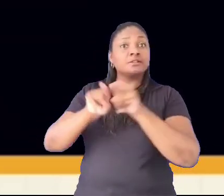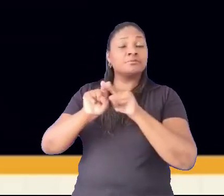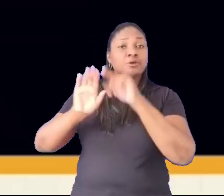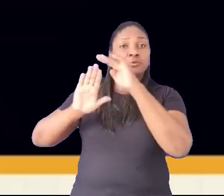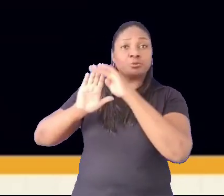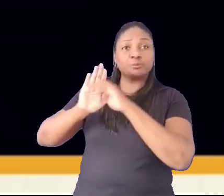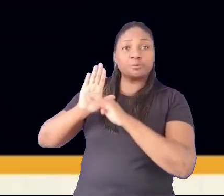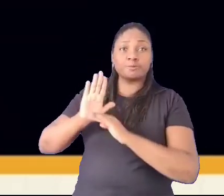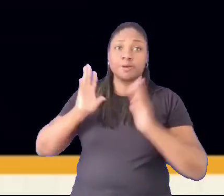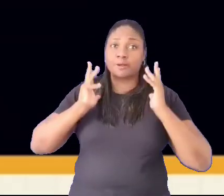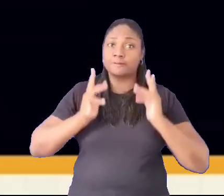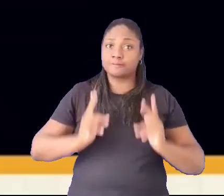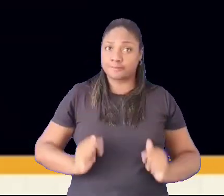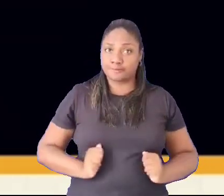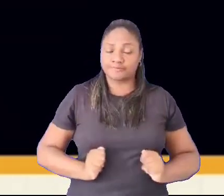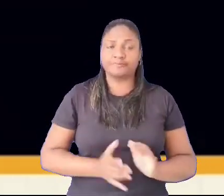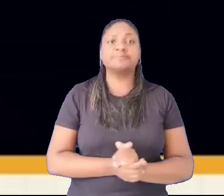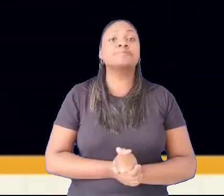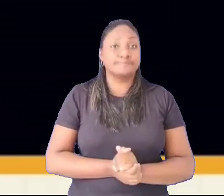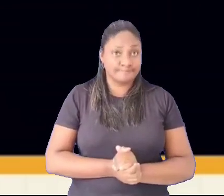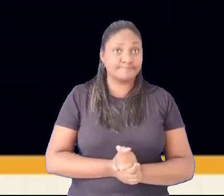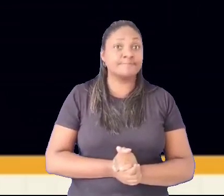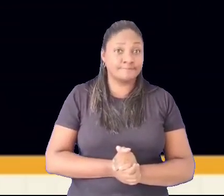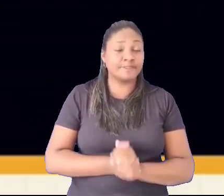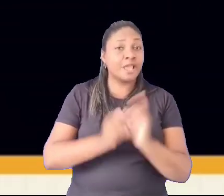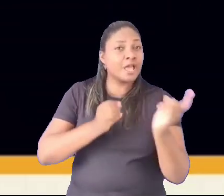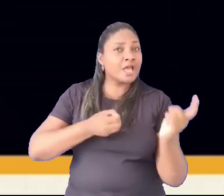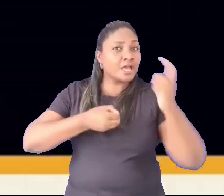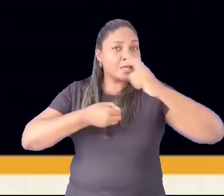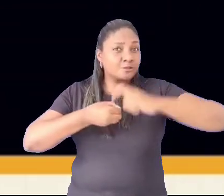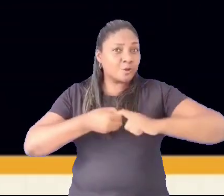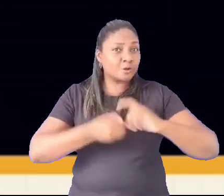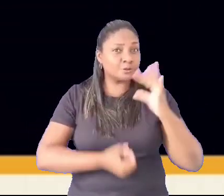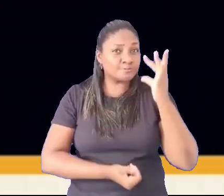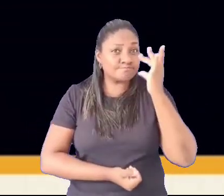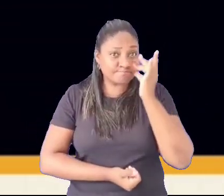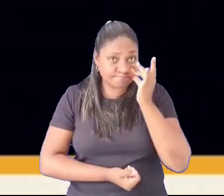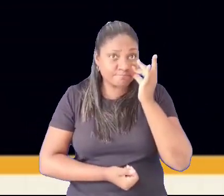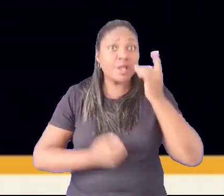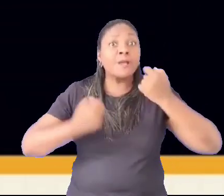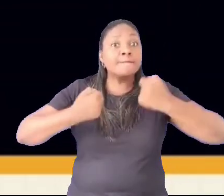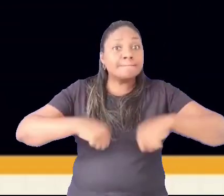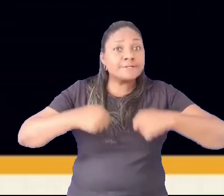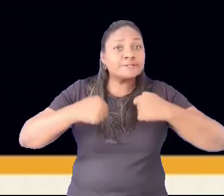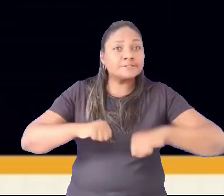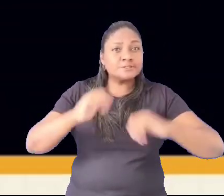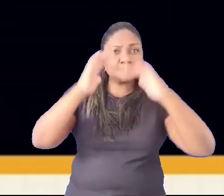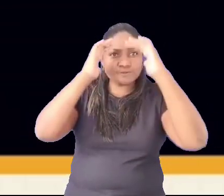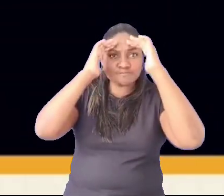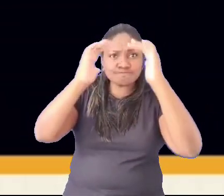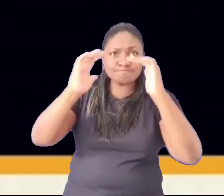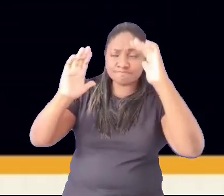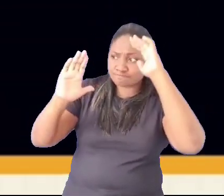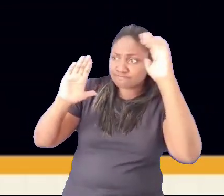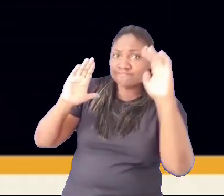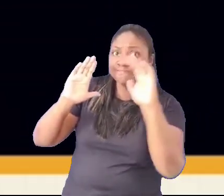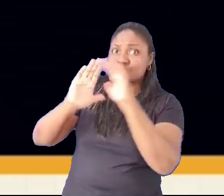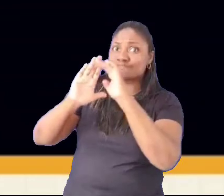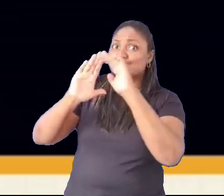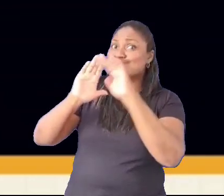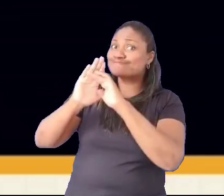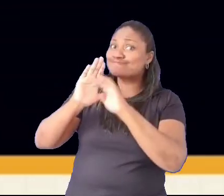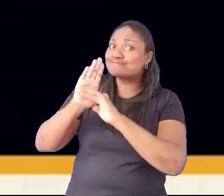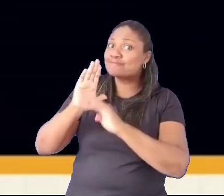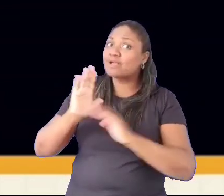sanitários. Se esse retorno realmente acontecer, a gente vai ter que cumprir todos os